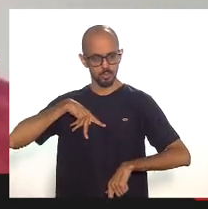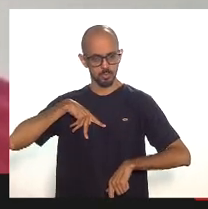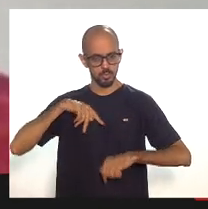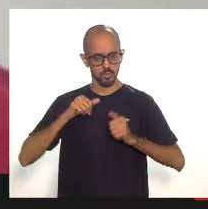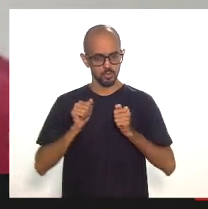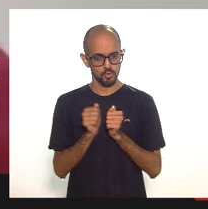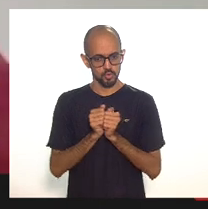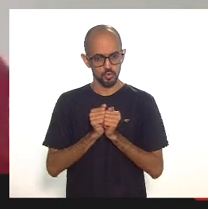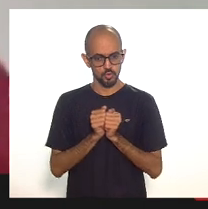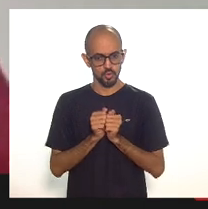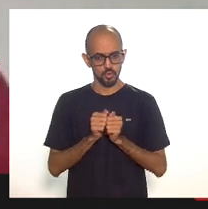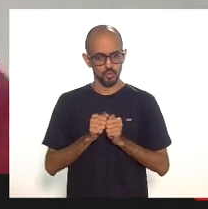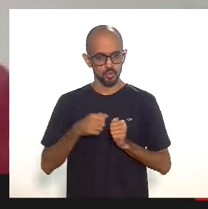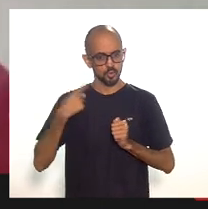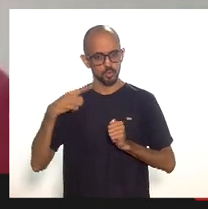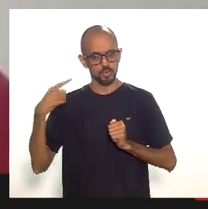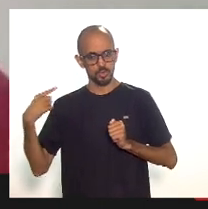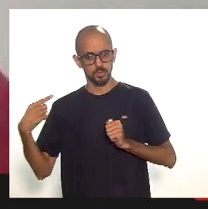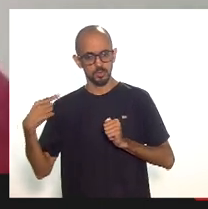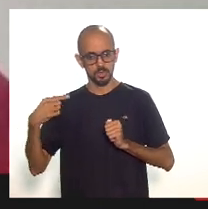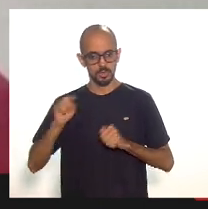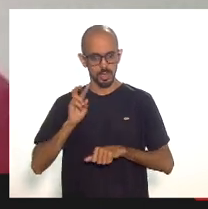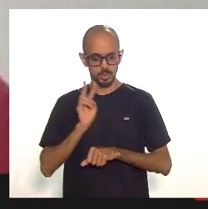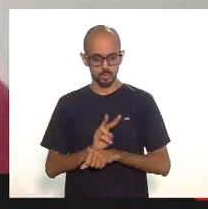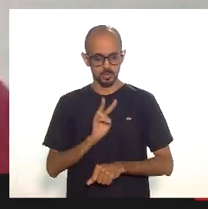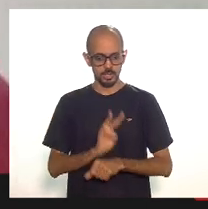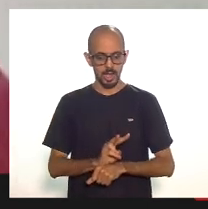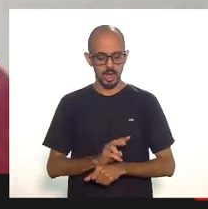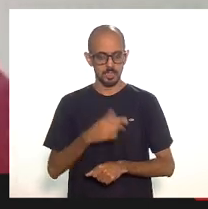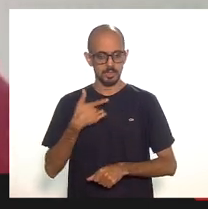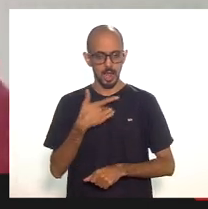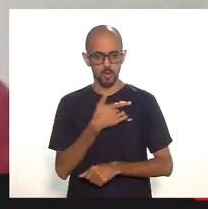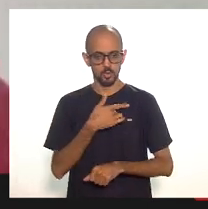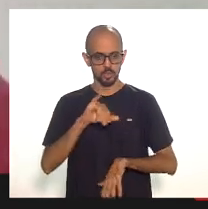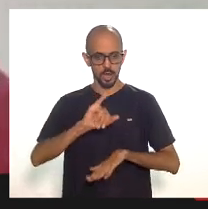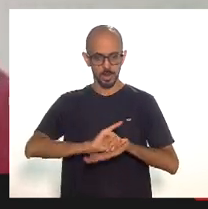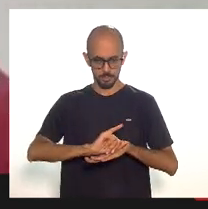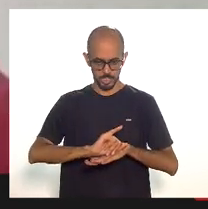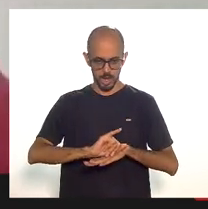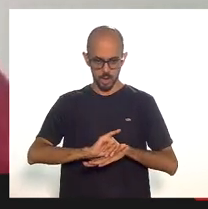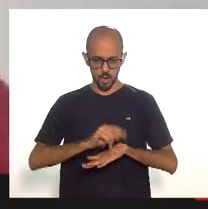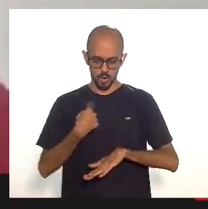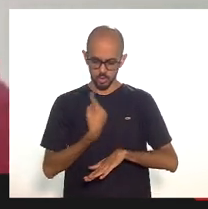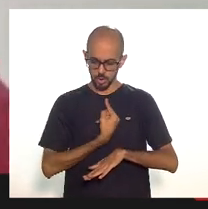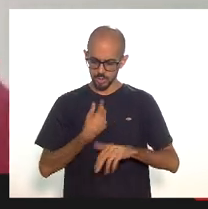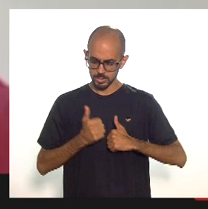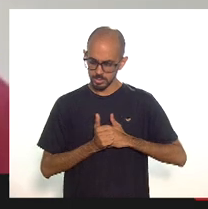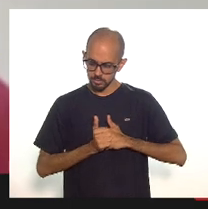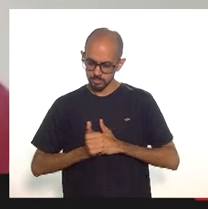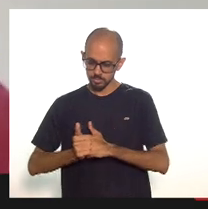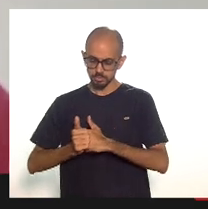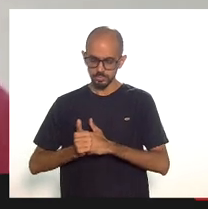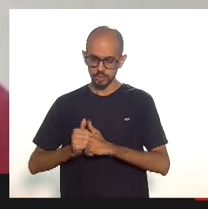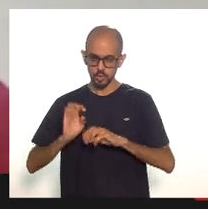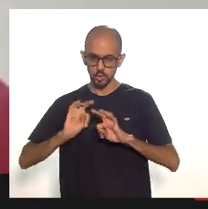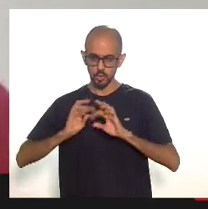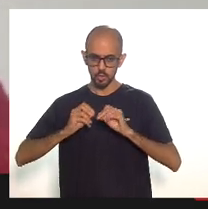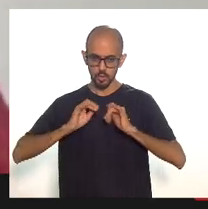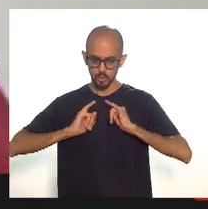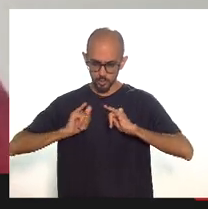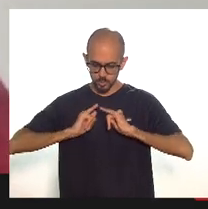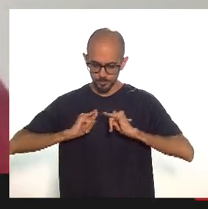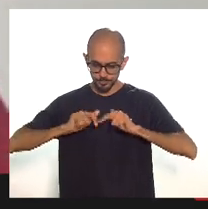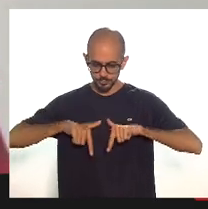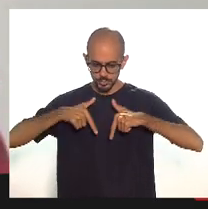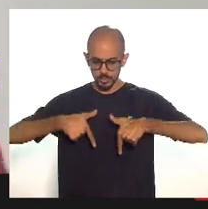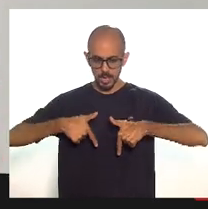das promotorias de justiça da tutela da saúde da capital, vem acompanhando de perto, né, e monitorando todas essas ações e